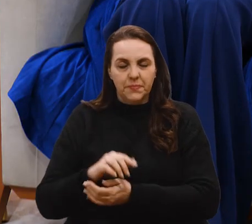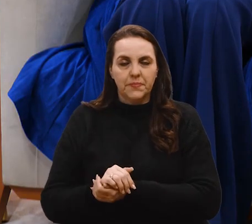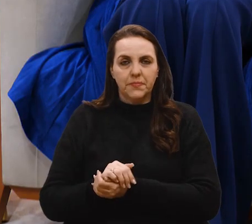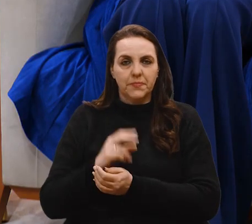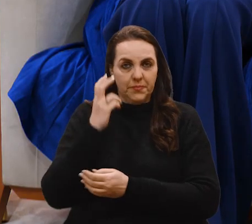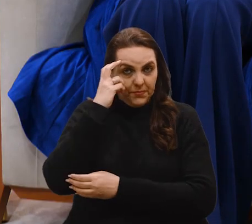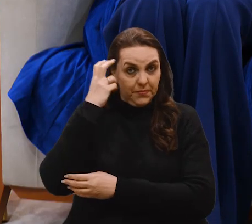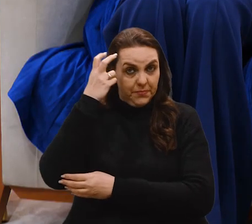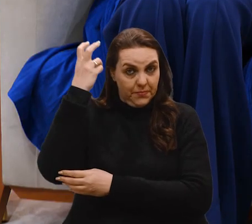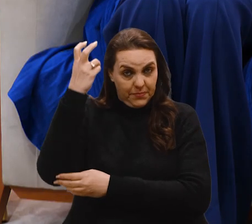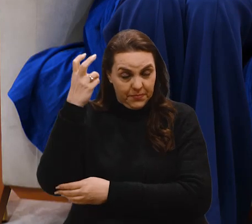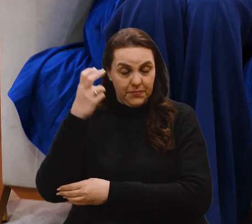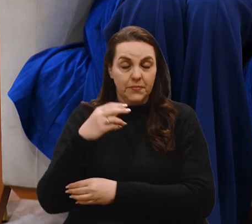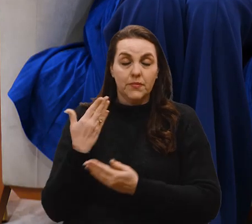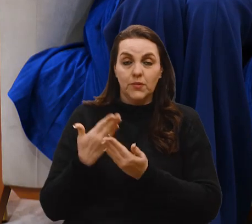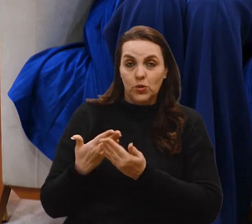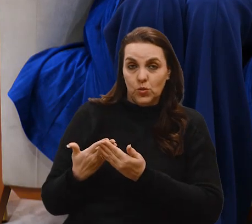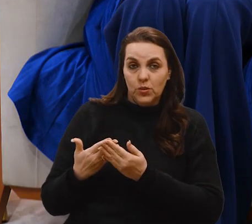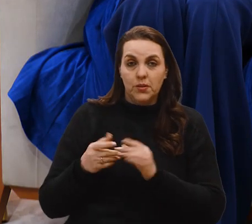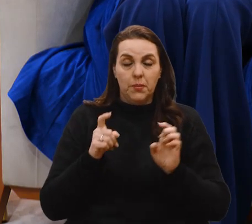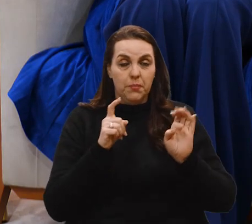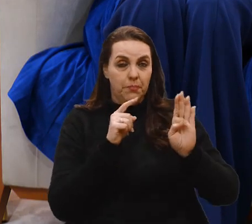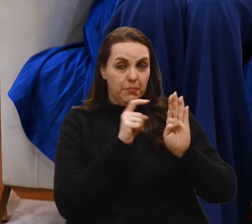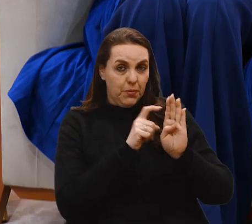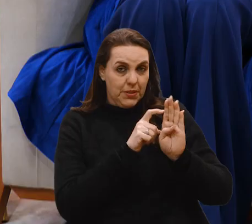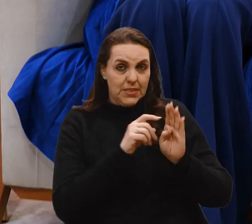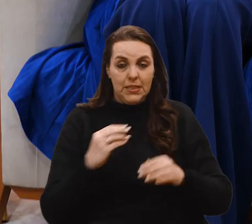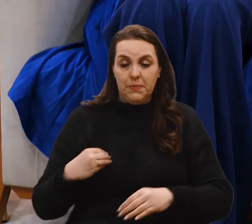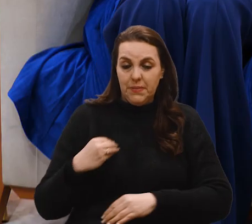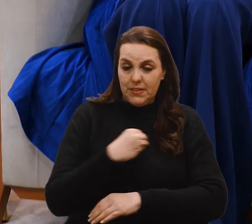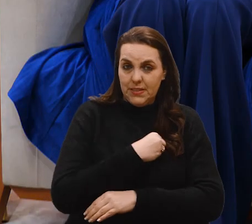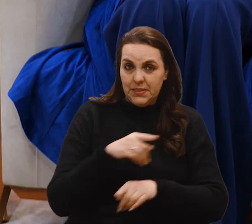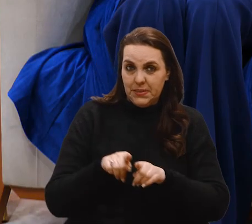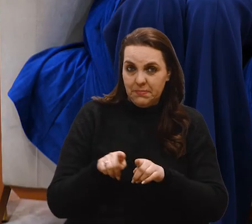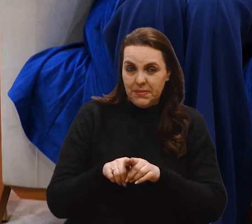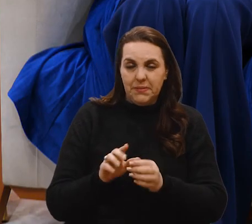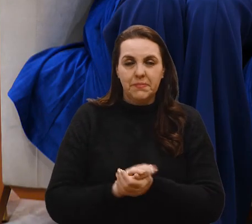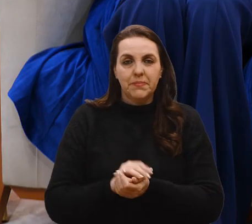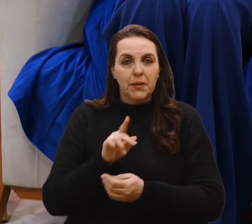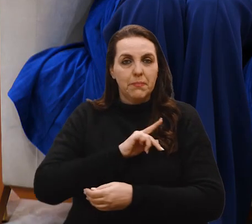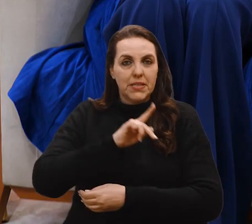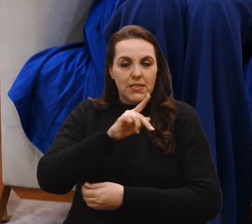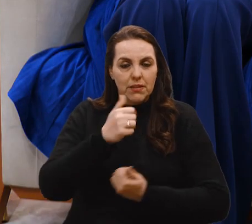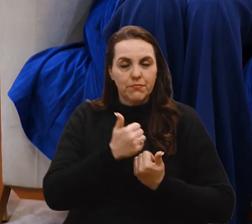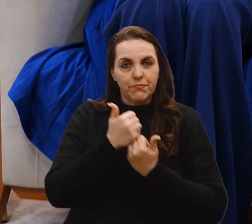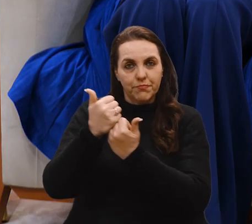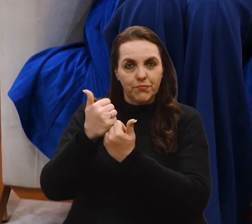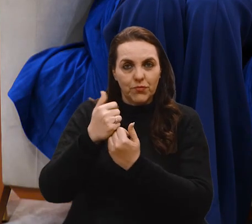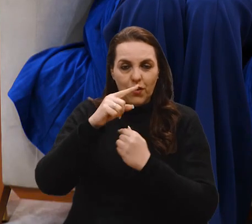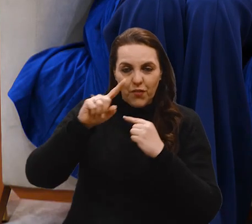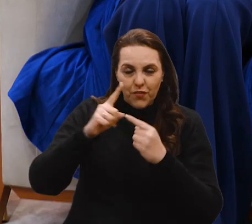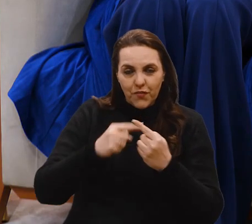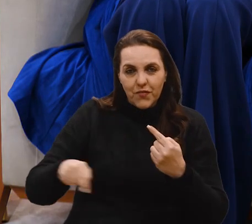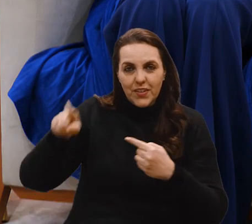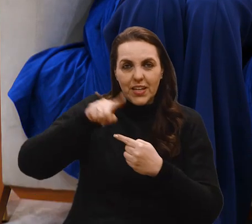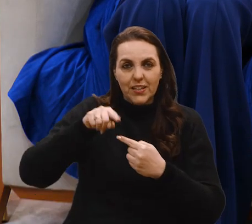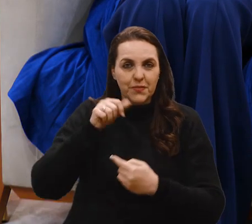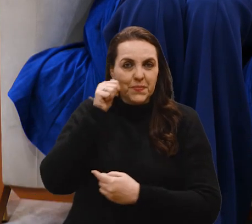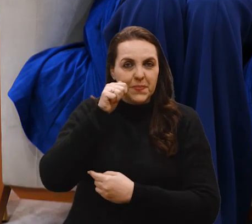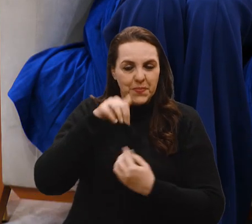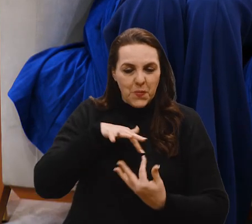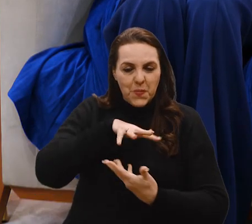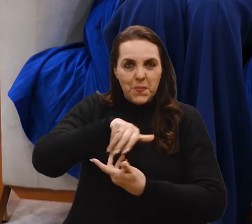de biomedicina e de medicina. A Estela é presidente adjunta da Virada Feminina Global